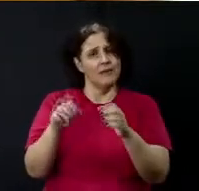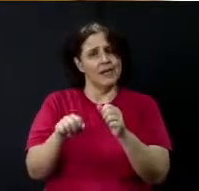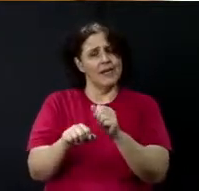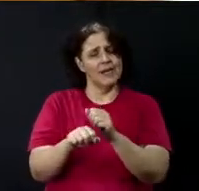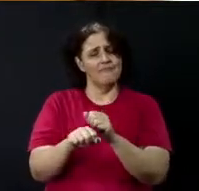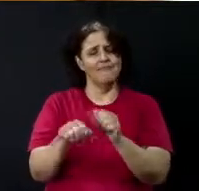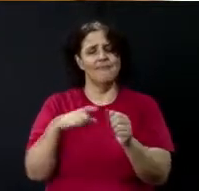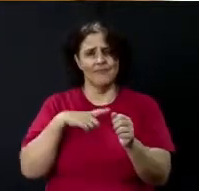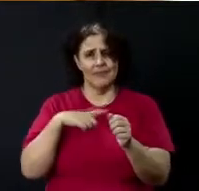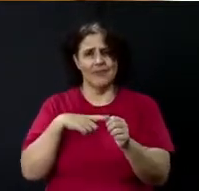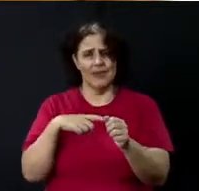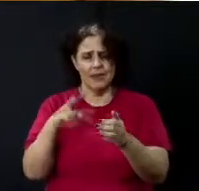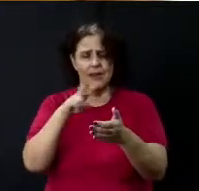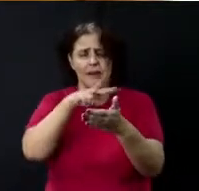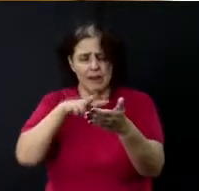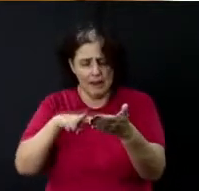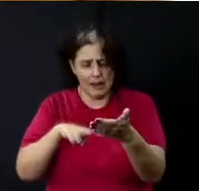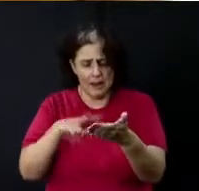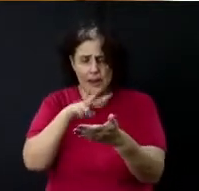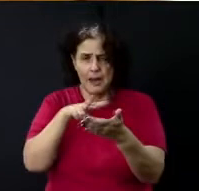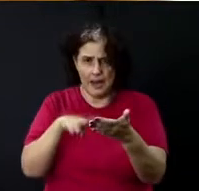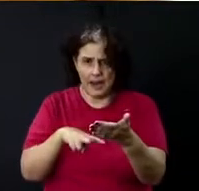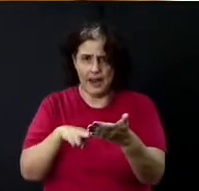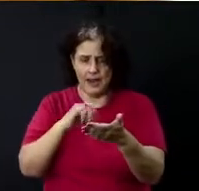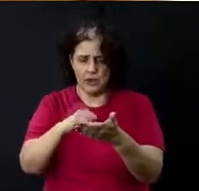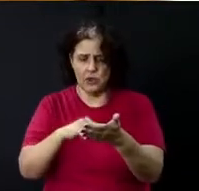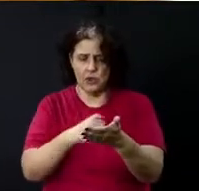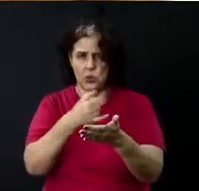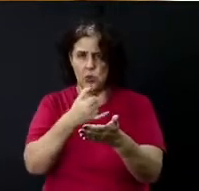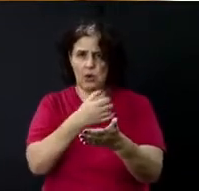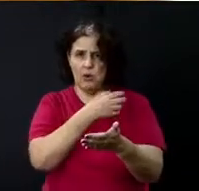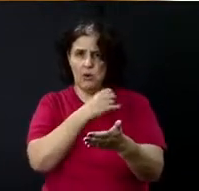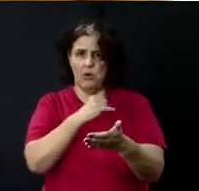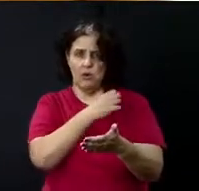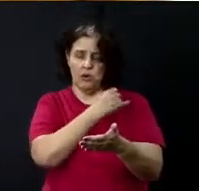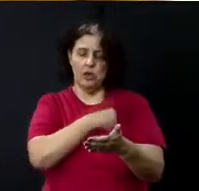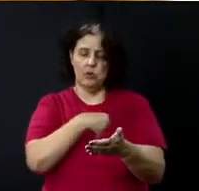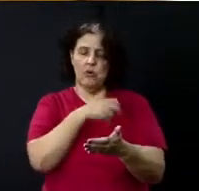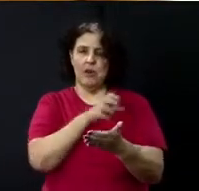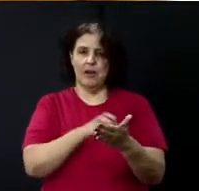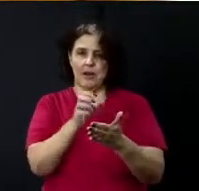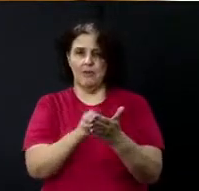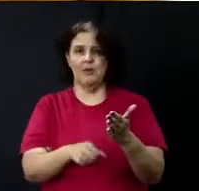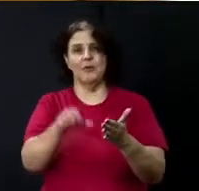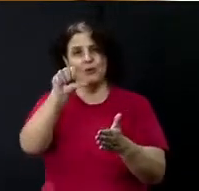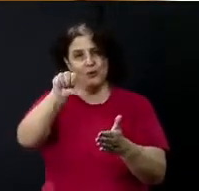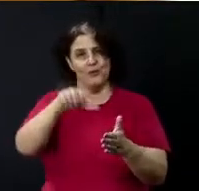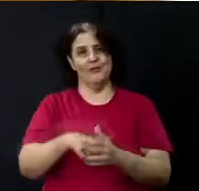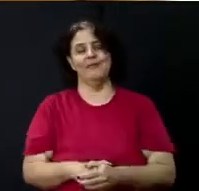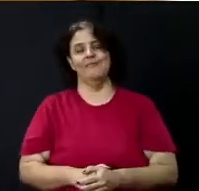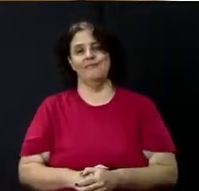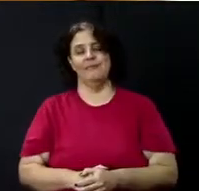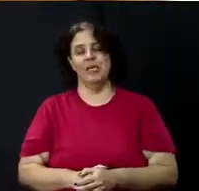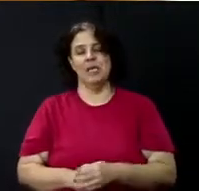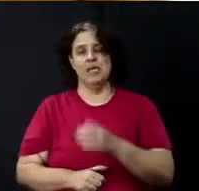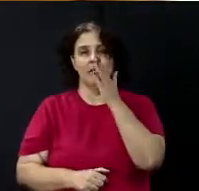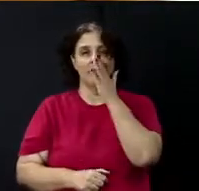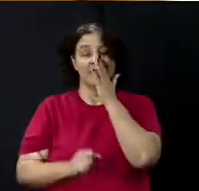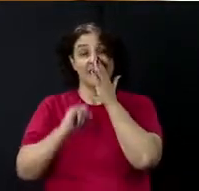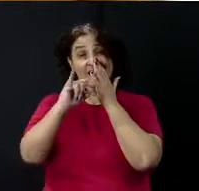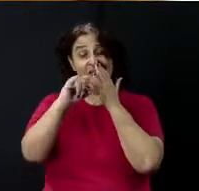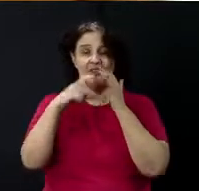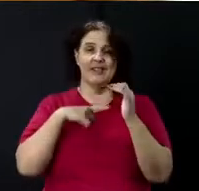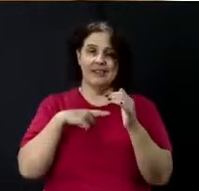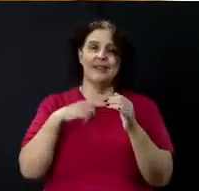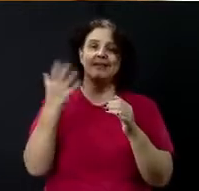salvação, porque você vai se ver em João 9. Ou se você ainda não passou pela salvação,